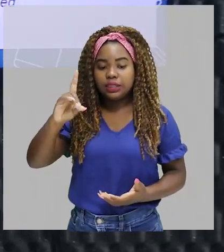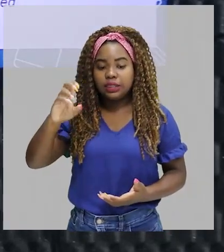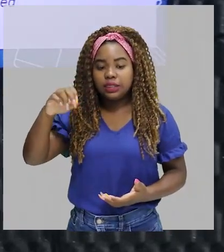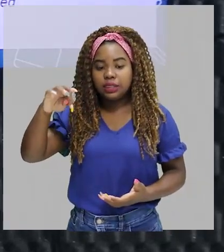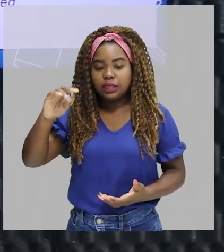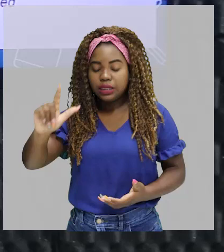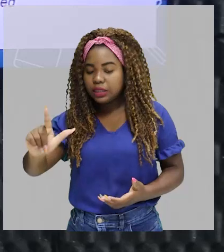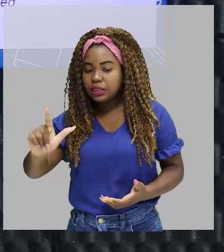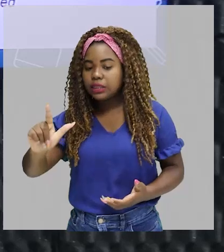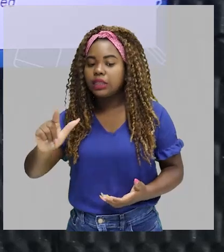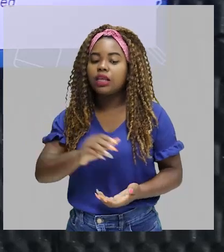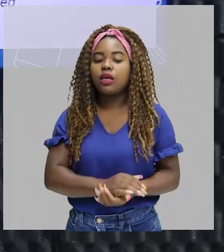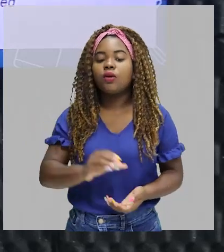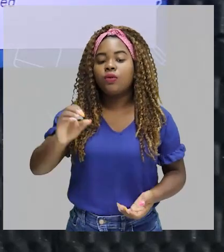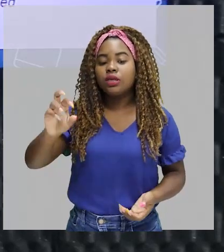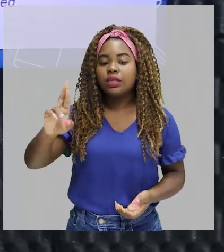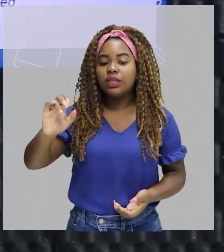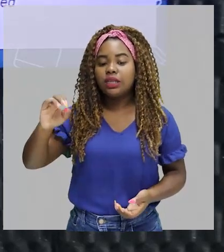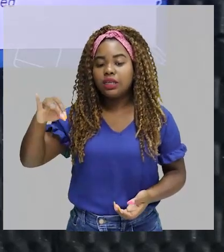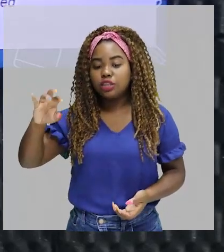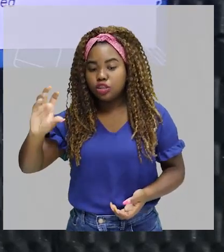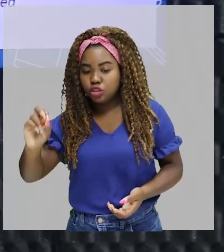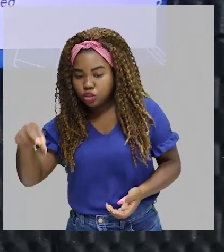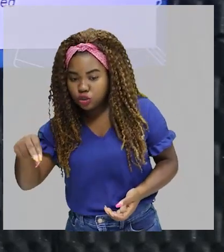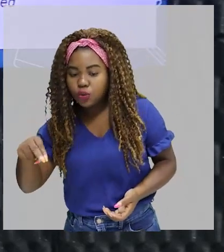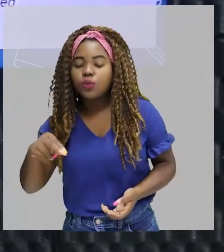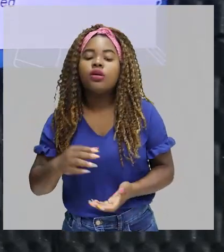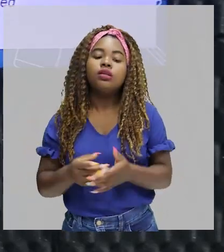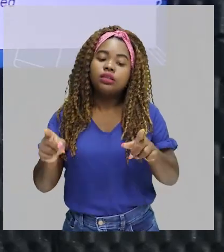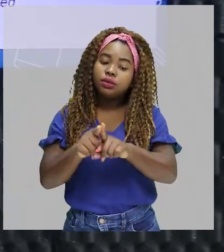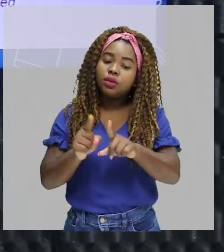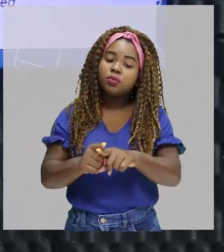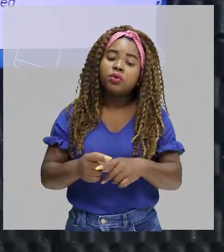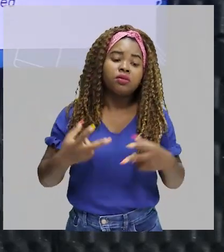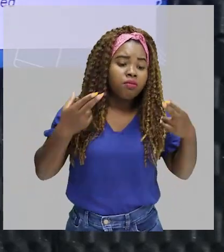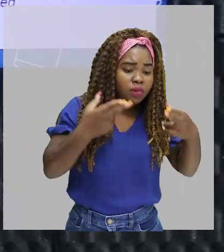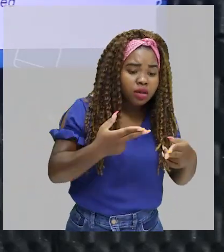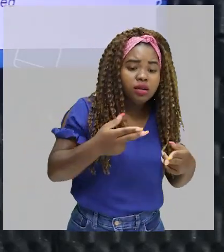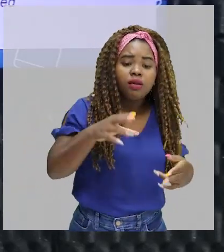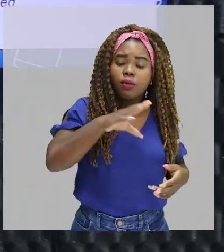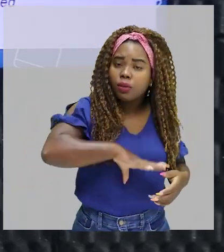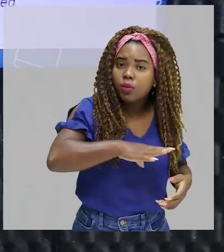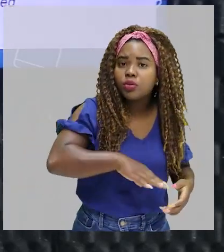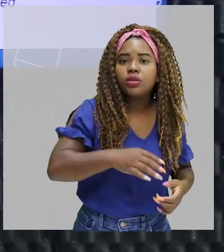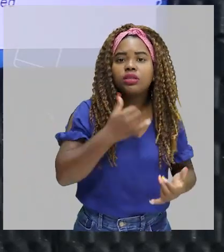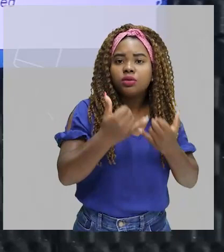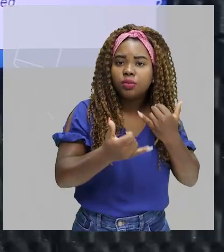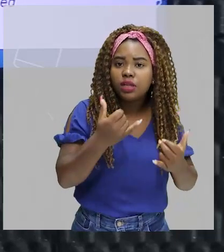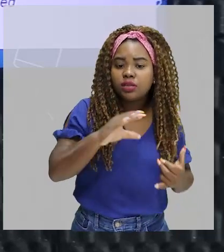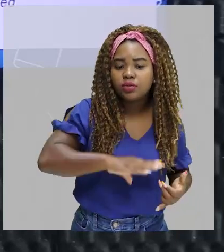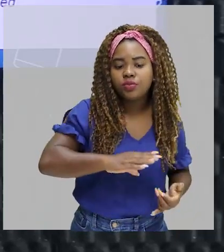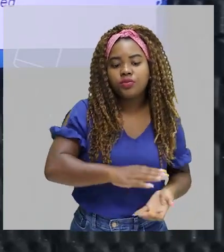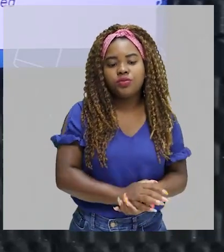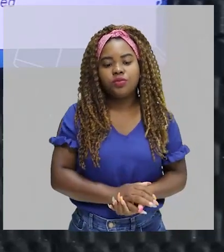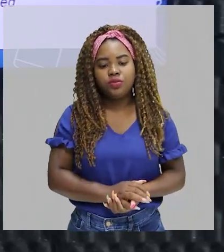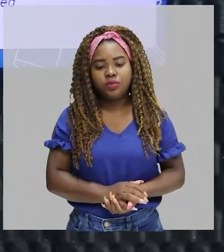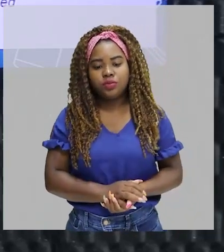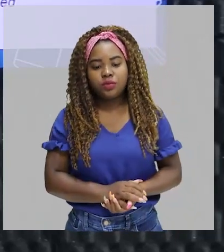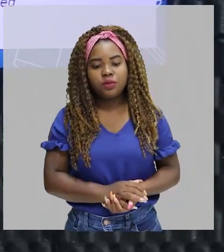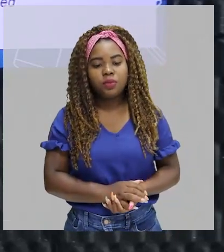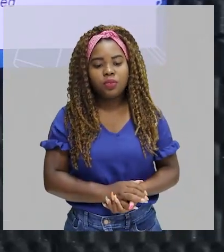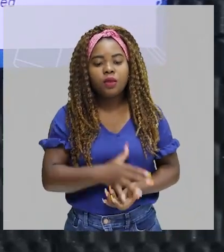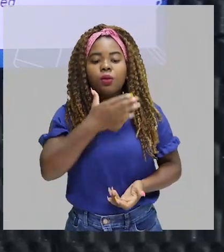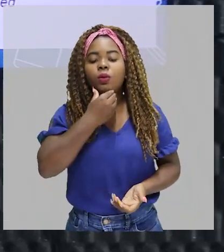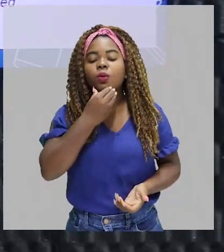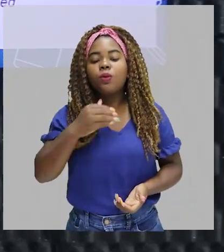que parecem com português. No exemplo de baixo, scientist, resolve, problem.